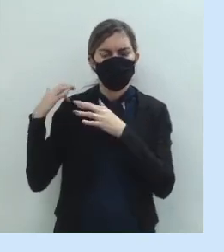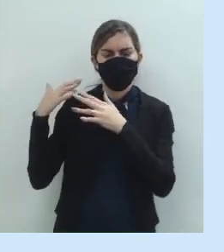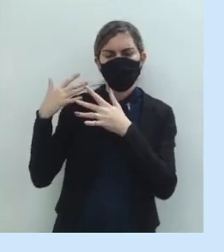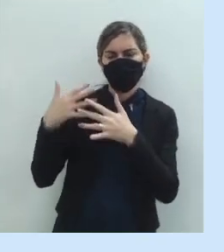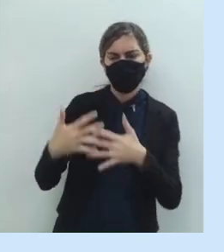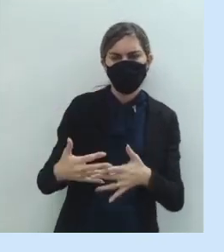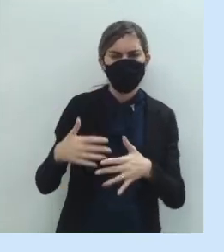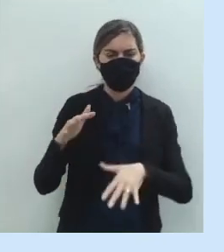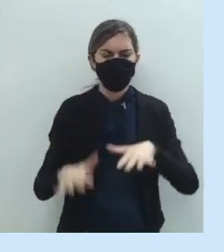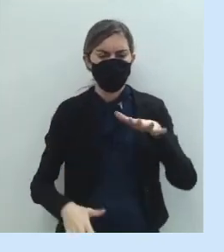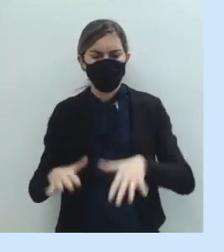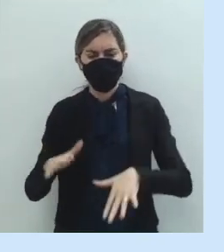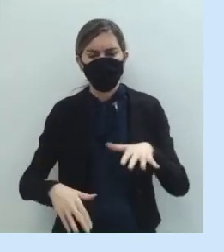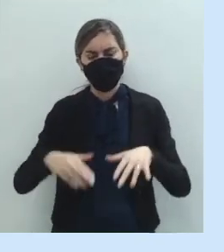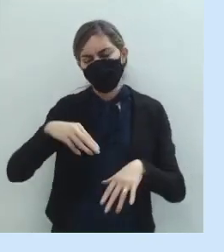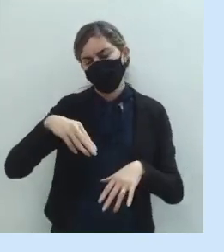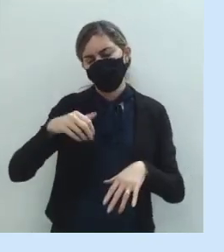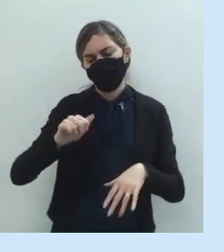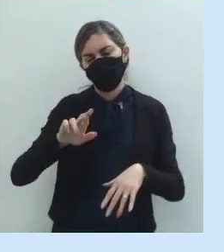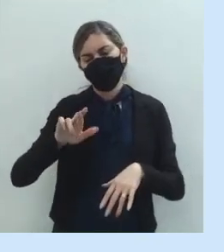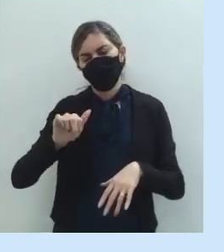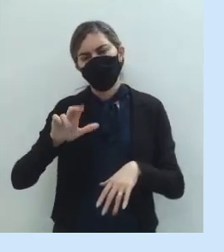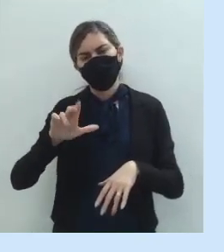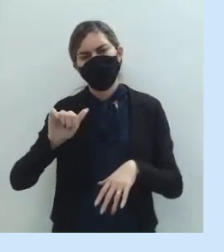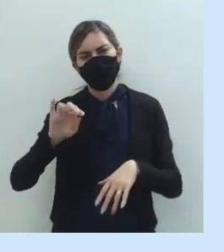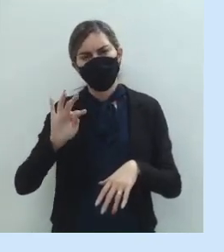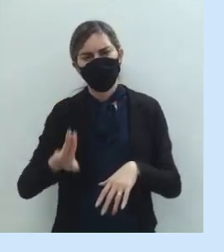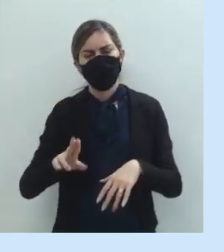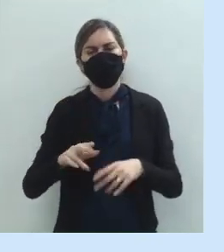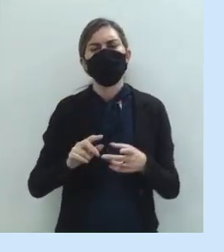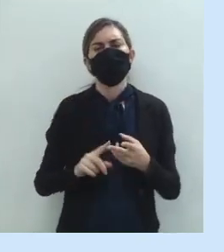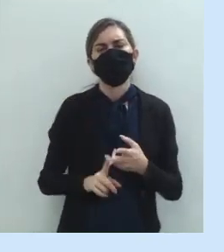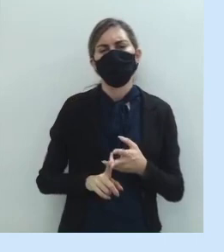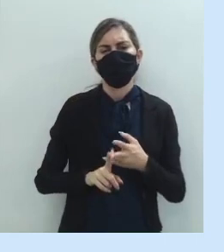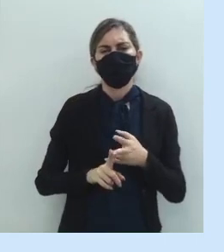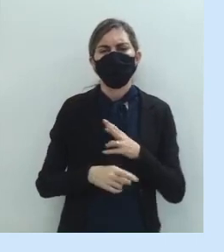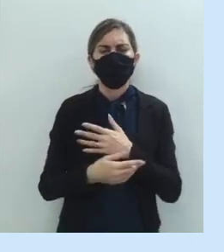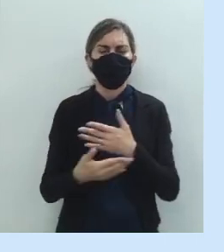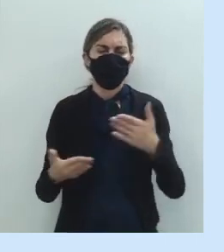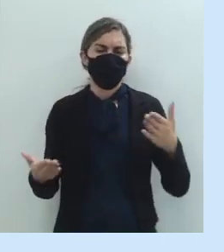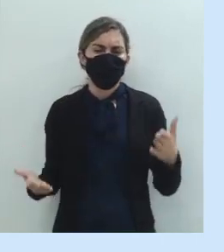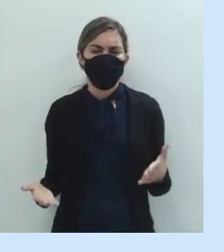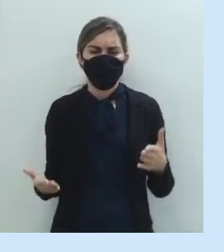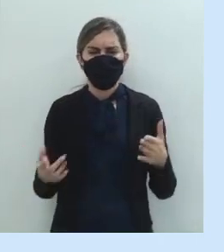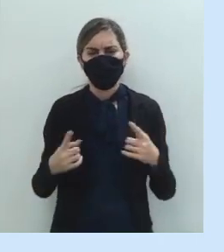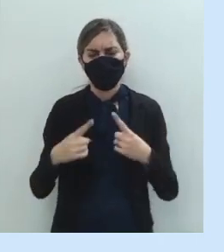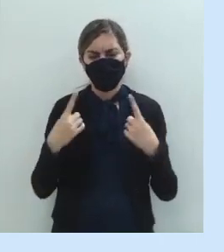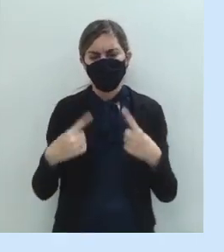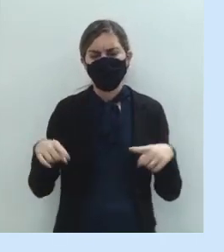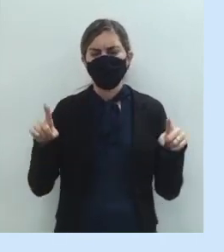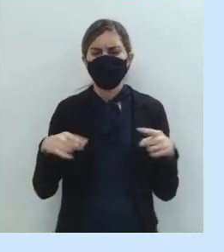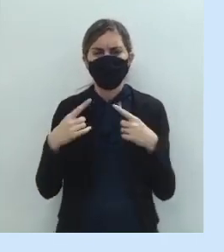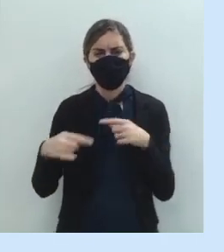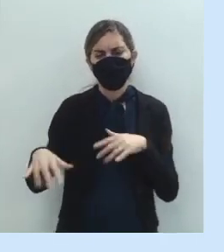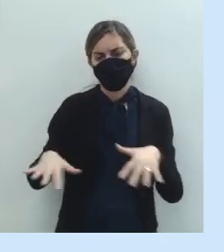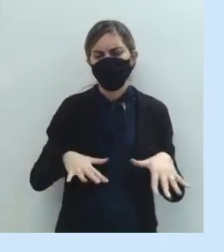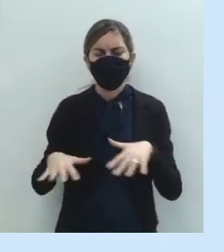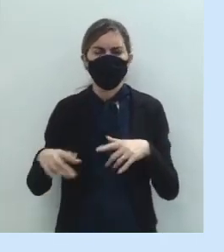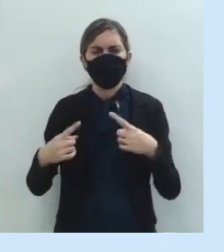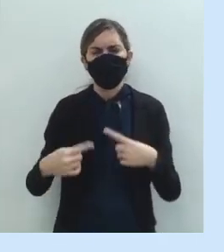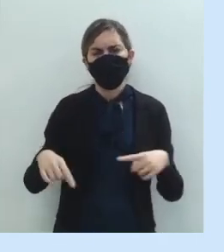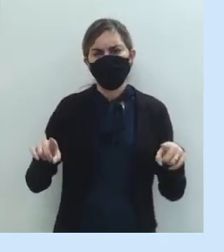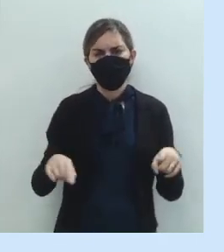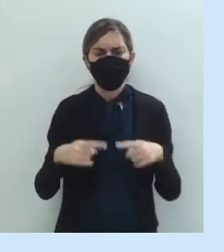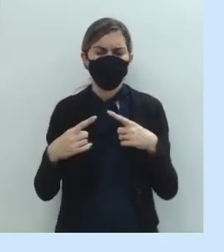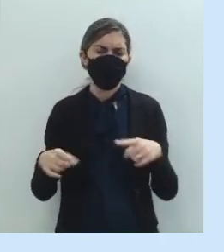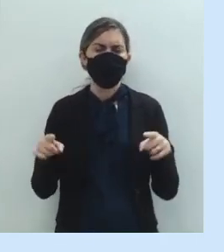nessa batida do maracatu, nos instrumentos de percussão, nessas músicas dançantes como o